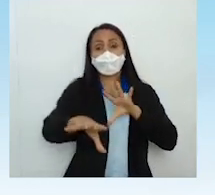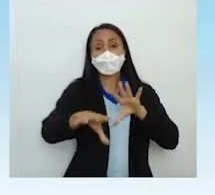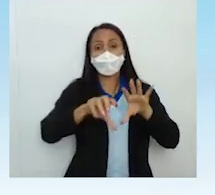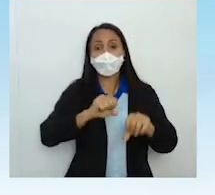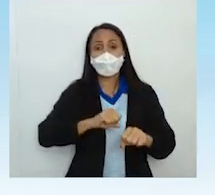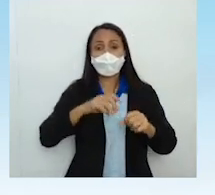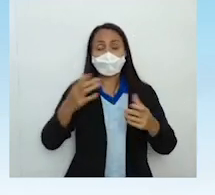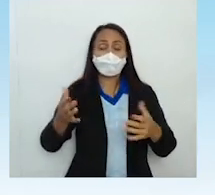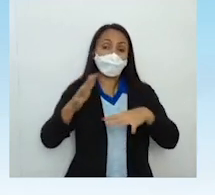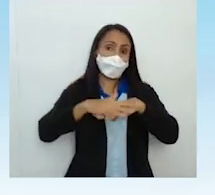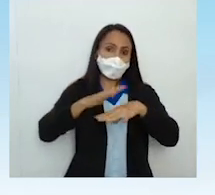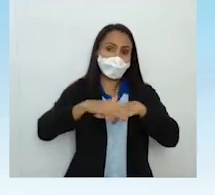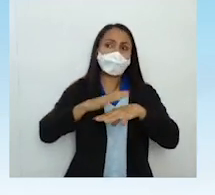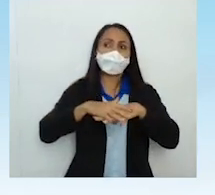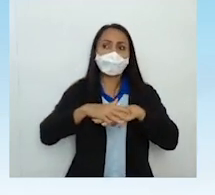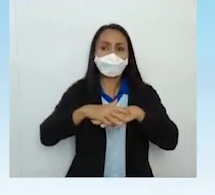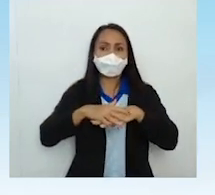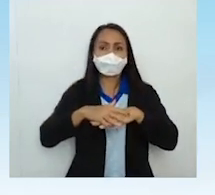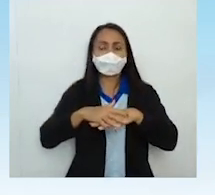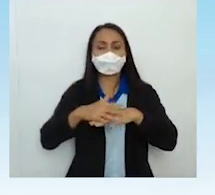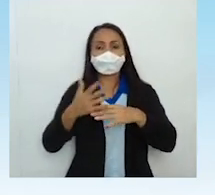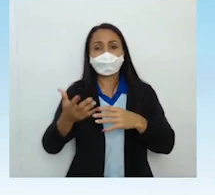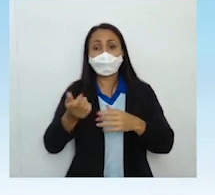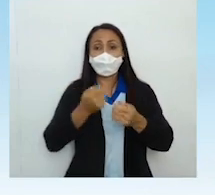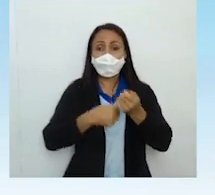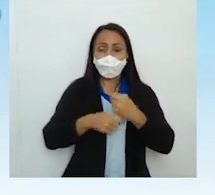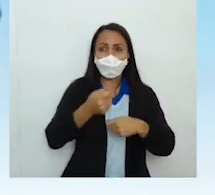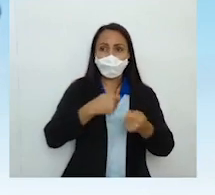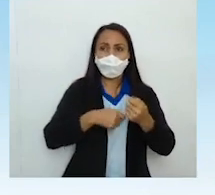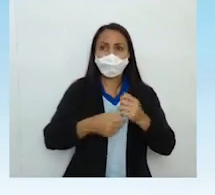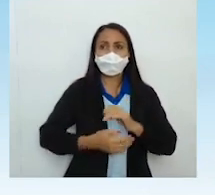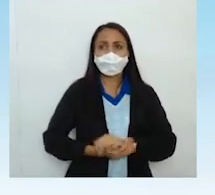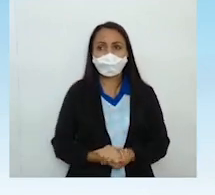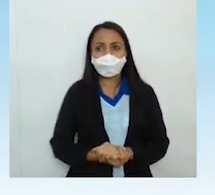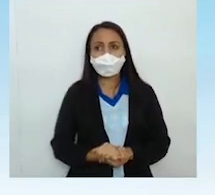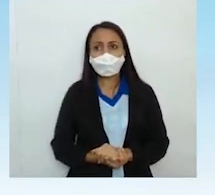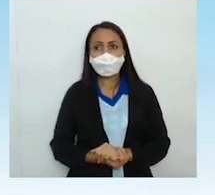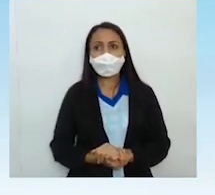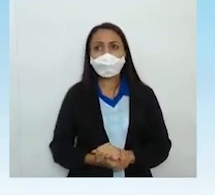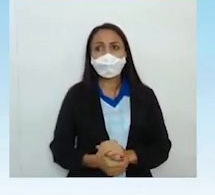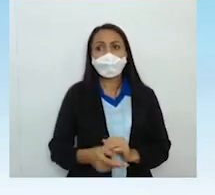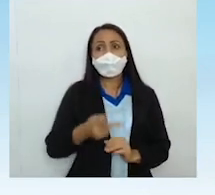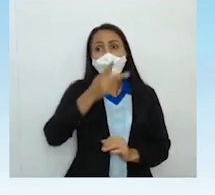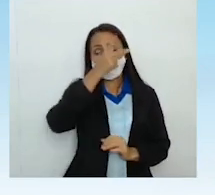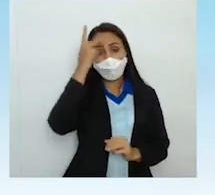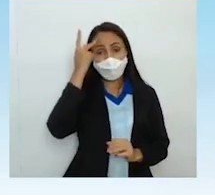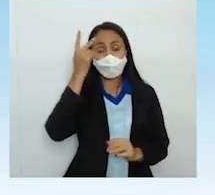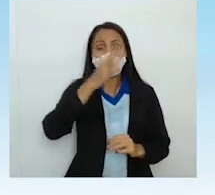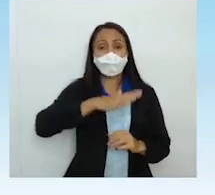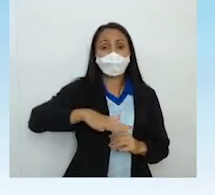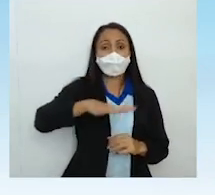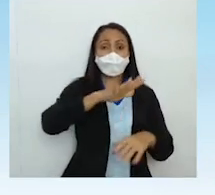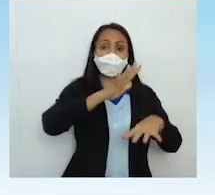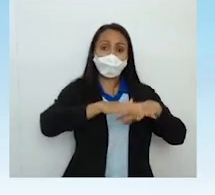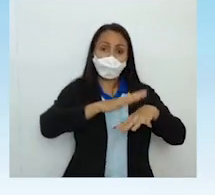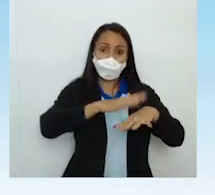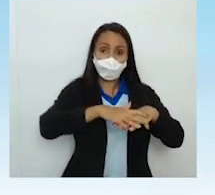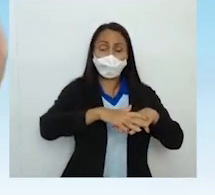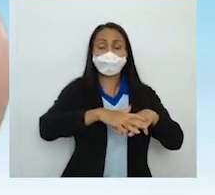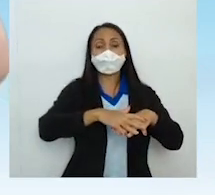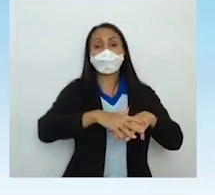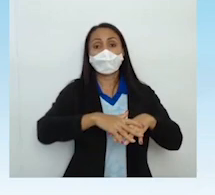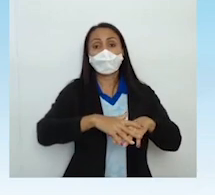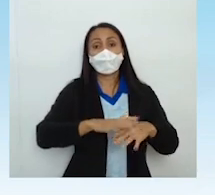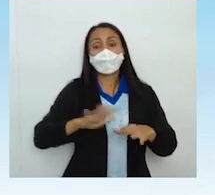exatas, matemática, não é isso? Matemática, economia e administração. Então veja que é uma pessoa que circula bem na área de exatas e na área